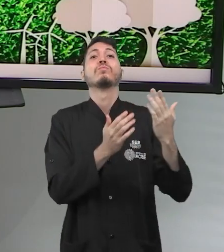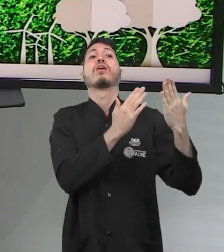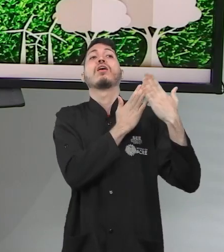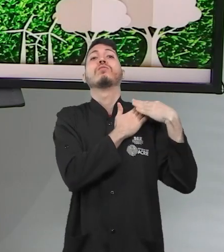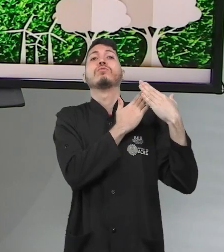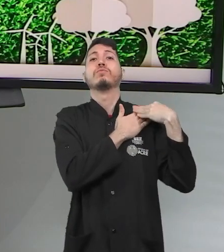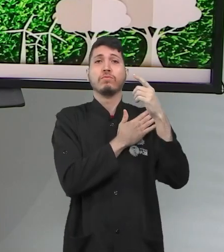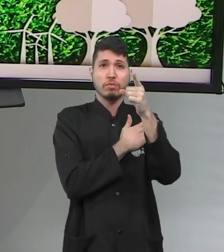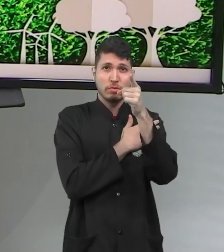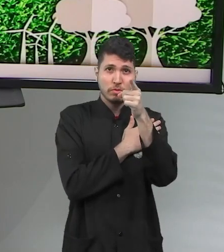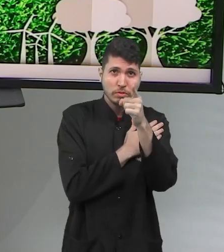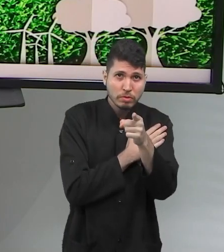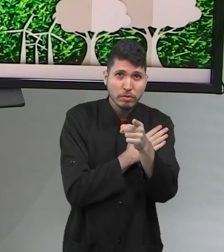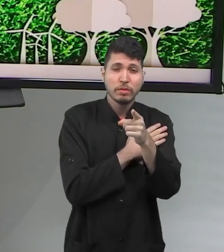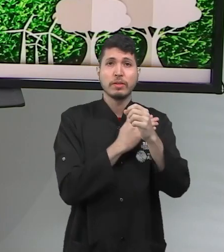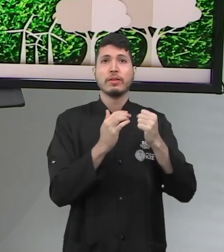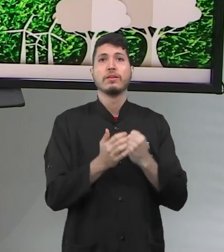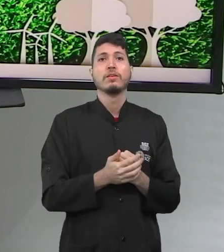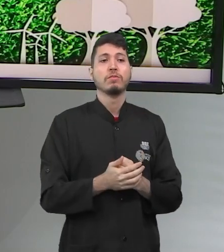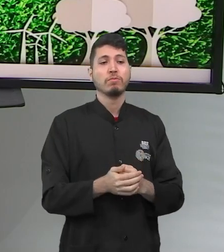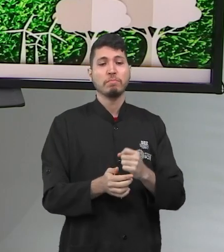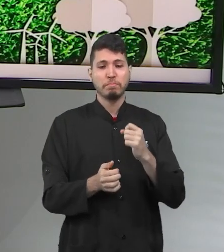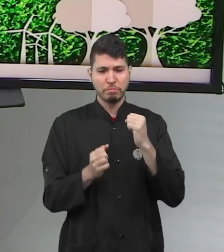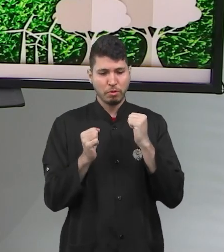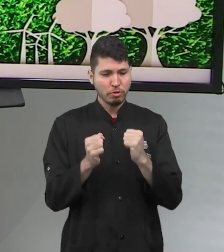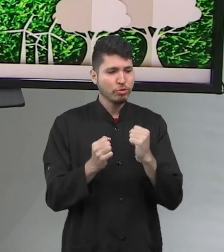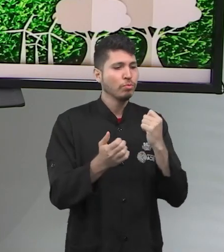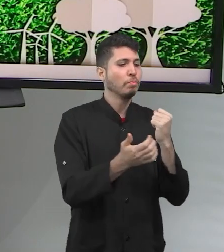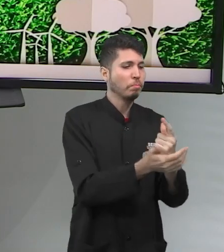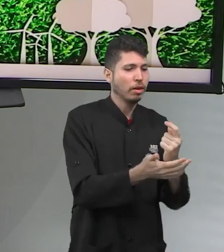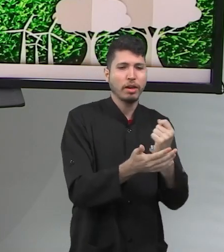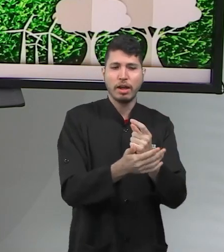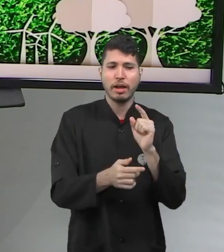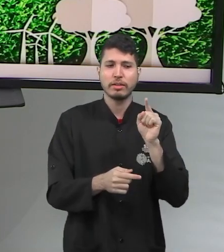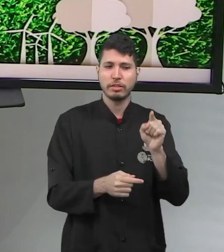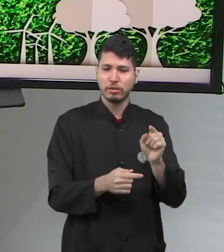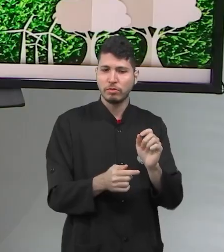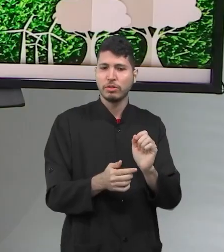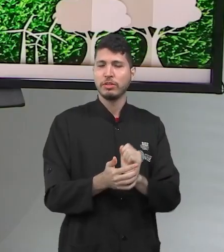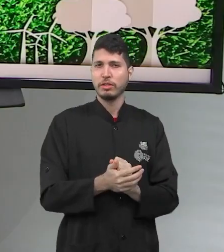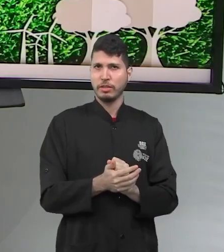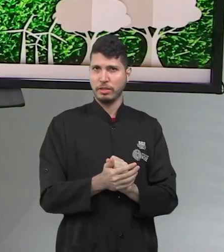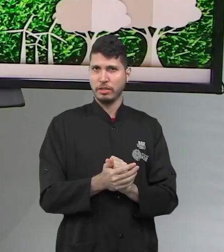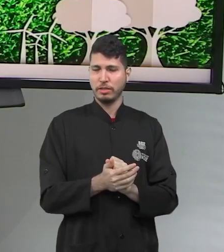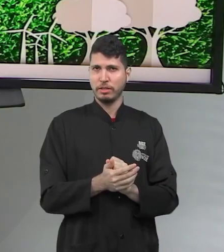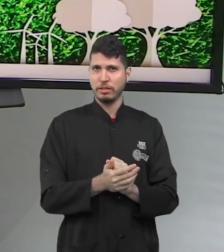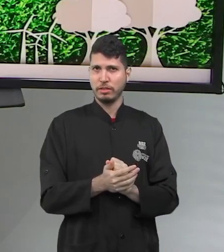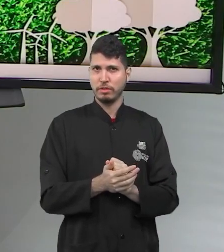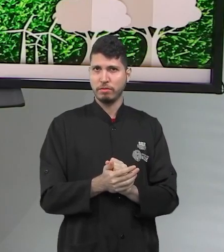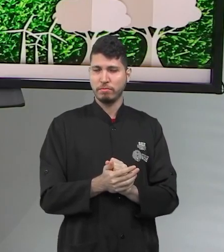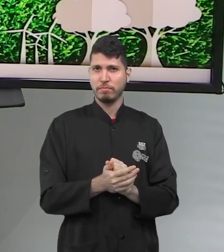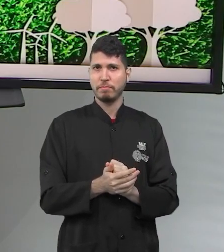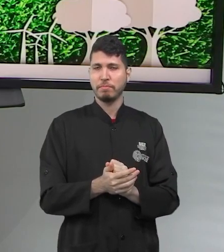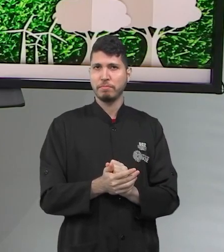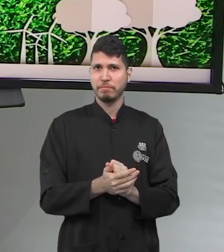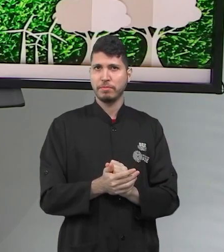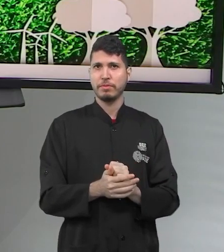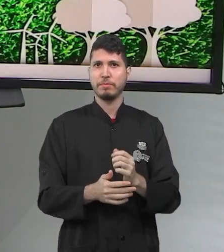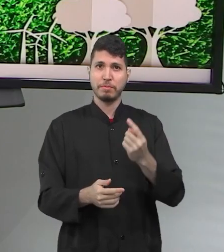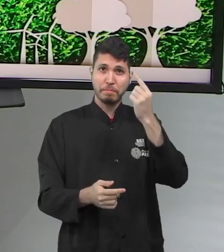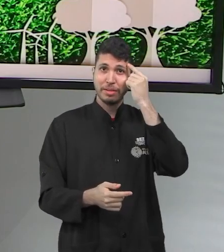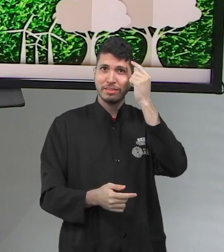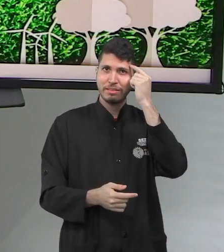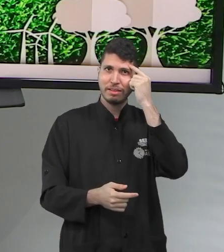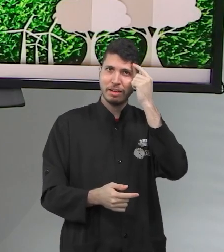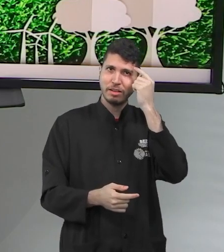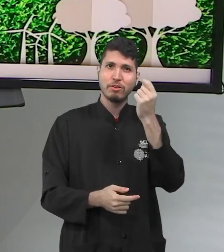você consumir aquilo que você realmente precisa dentro de um equilíbrio, sem postura consumista,